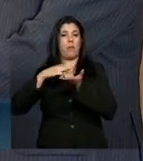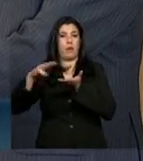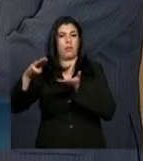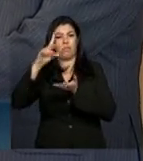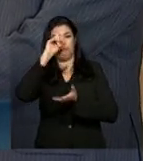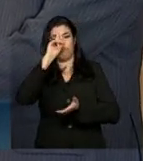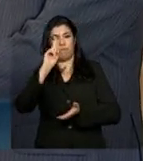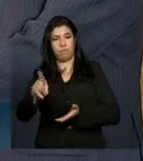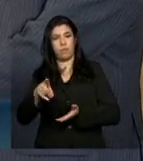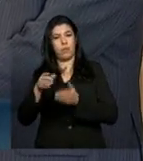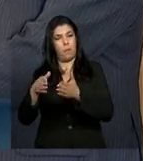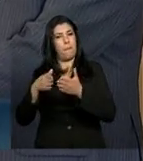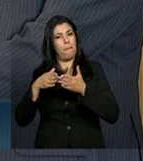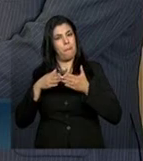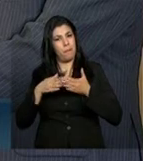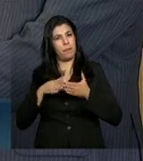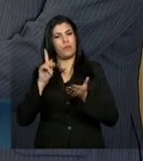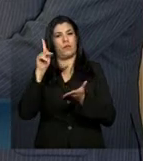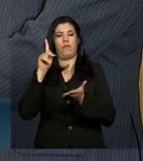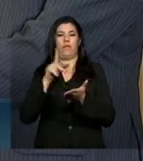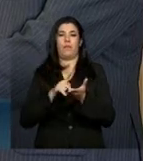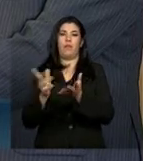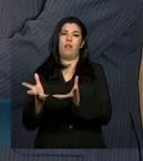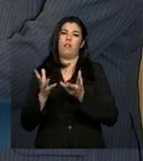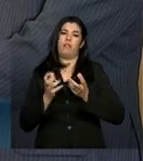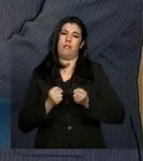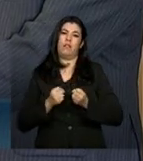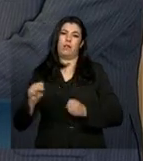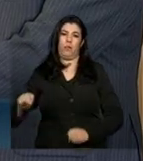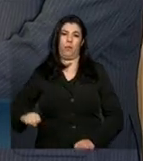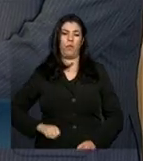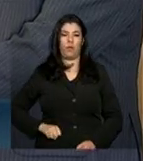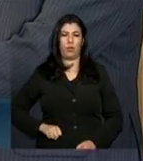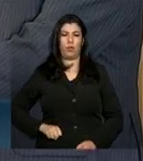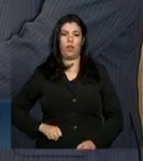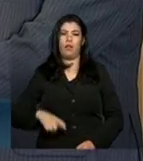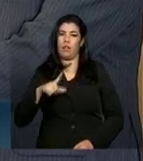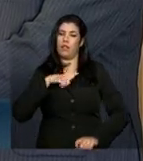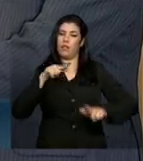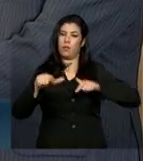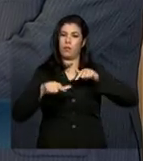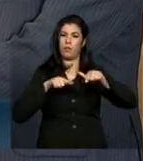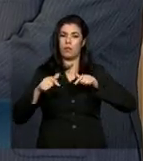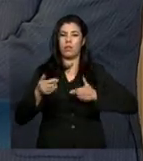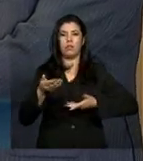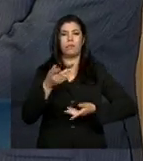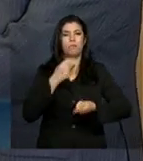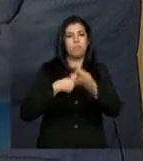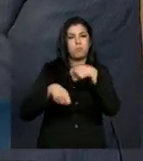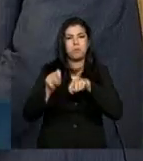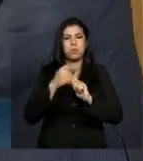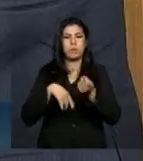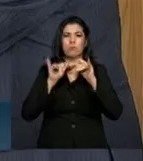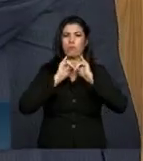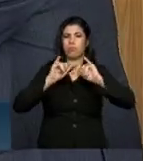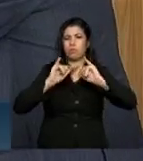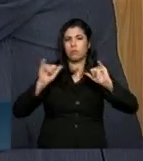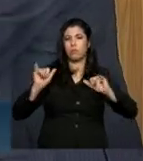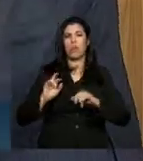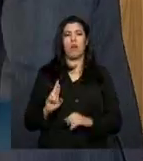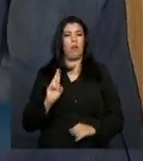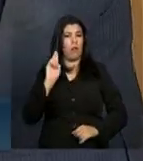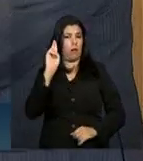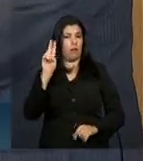seja reconhecido oficialmente. E os embaixadores têm a tarefa de negociar, informar, representar